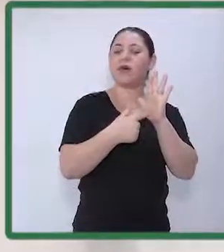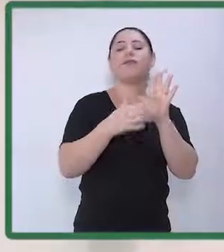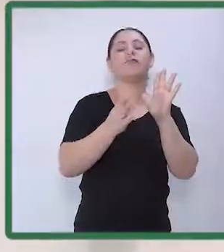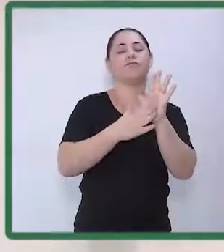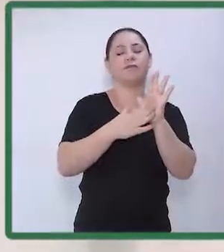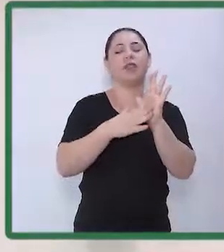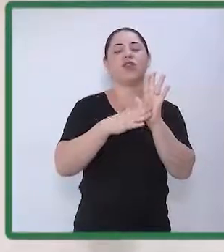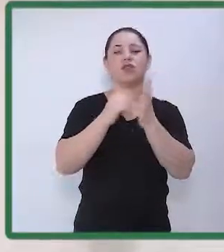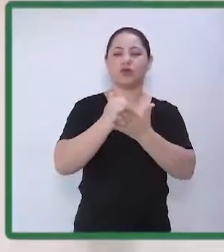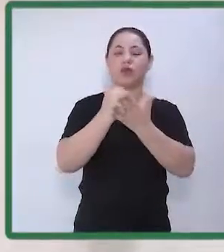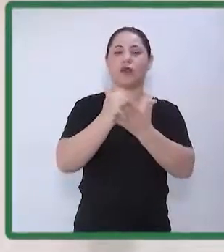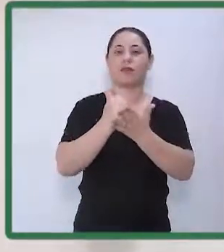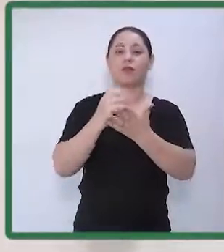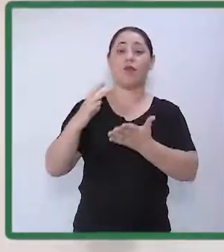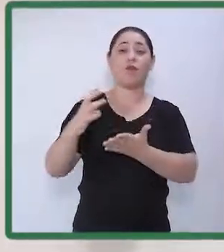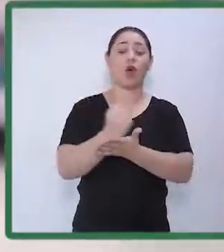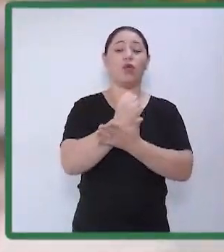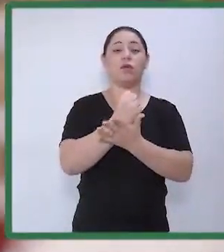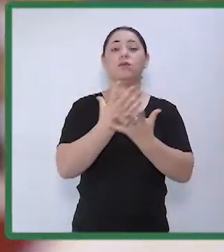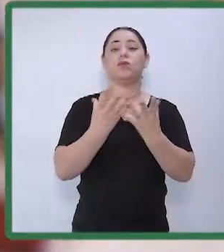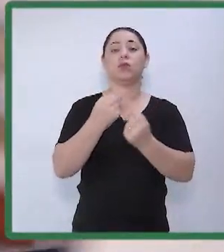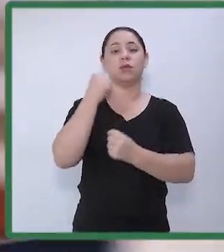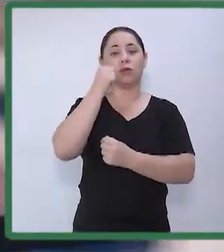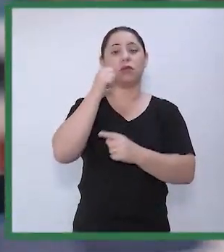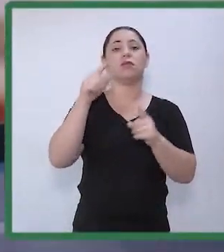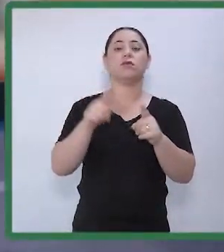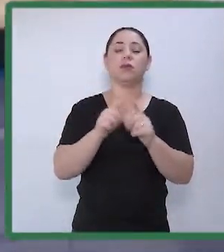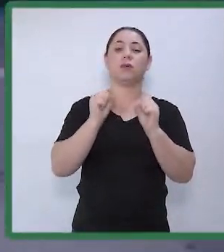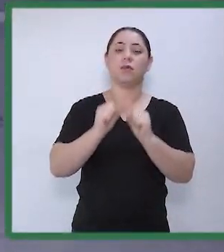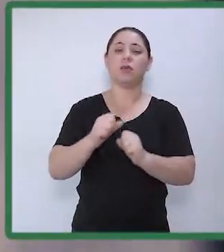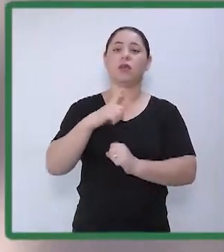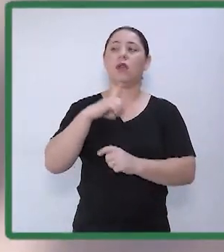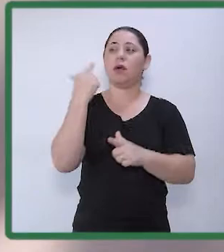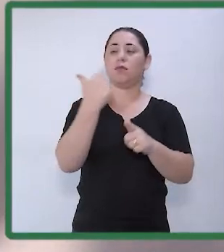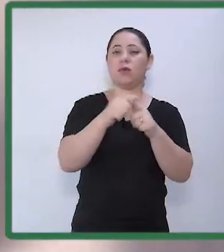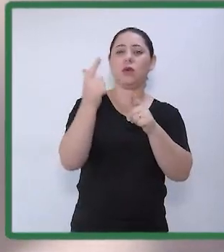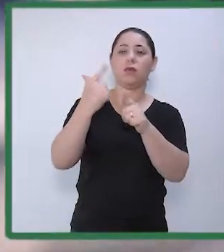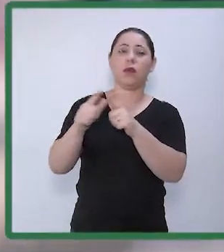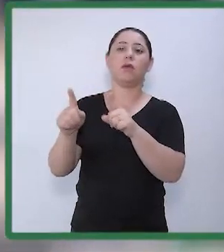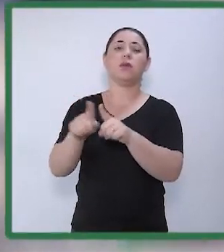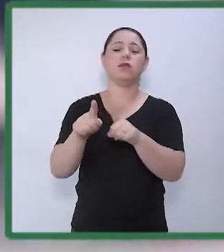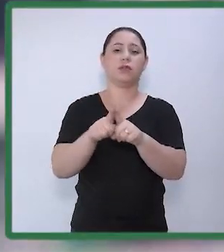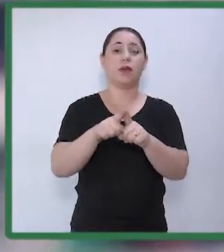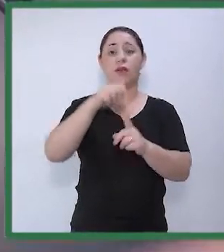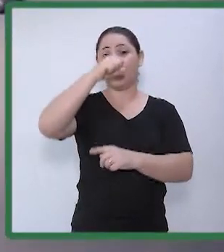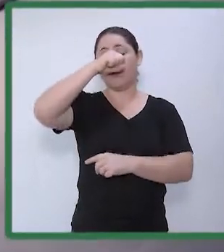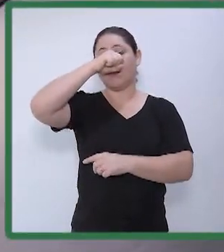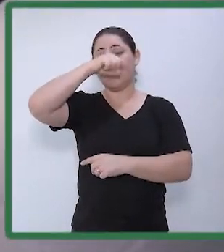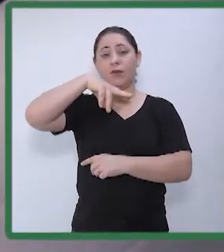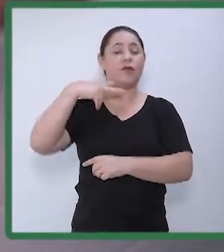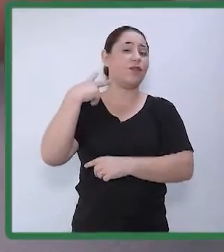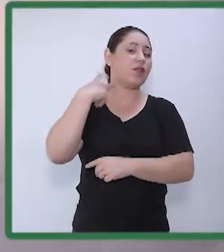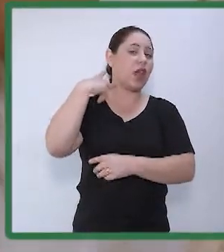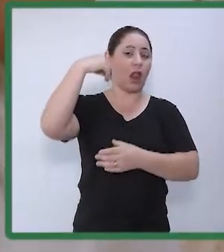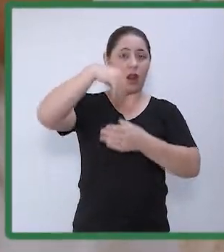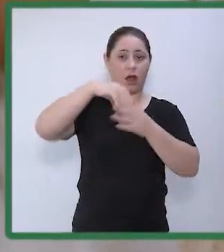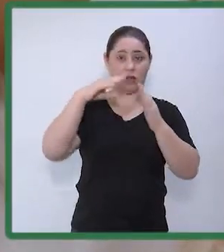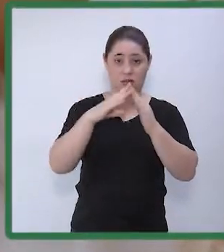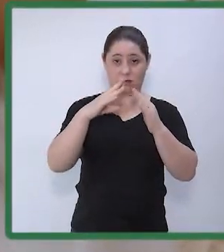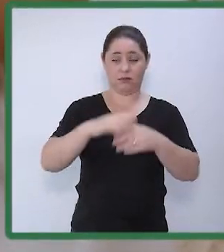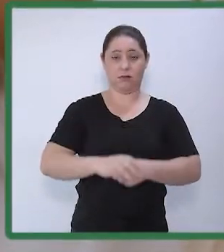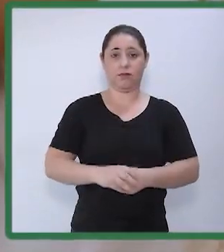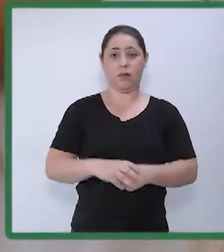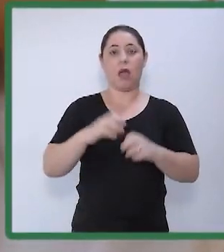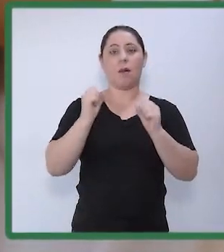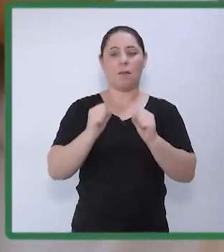já propiciou ela. E isso, muitas mulheres que possam estar passando, né, por por esse momento sendo vítima de violência